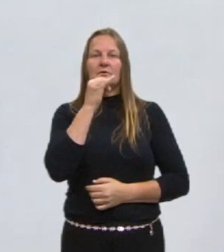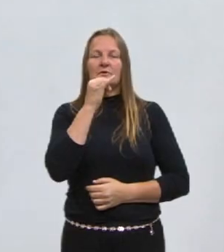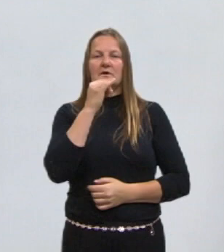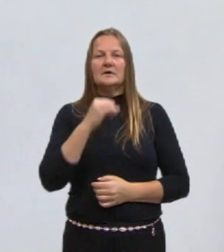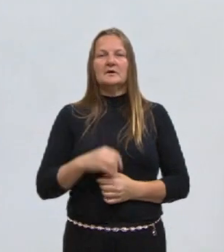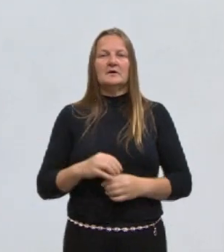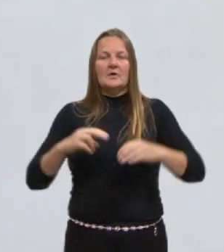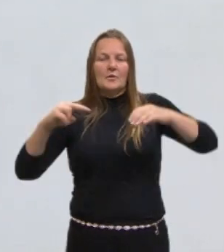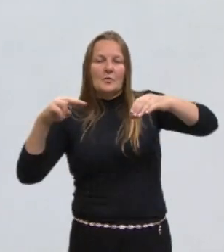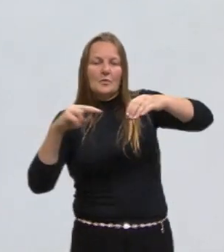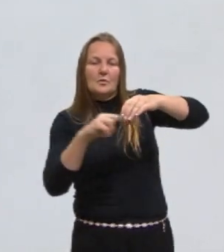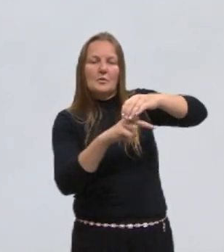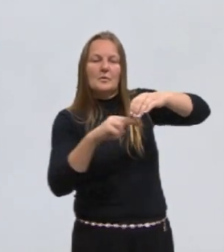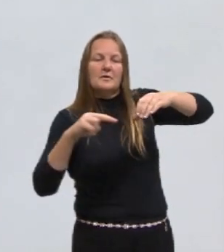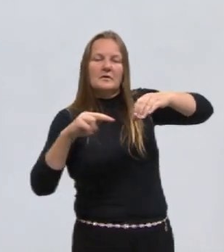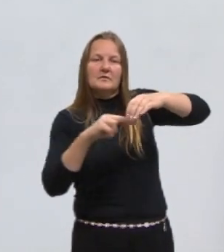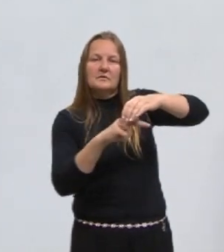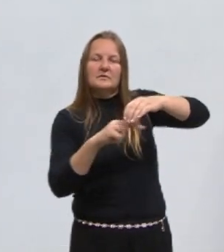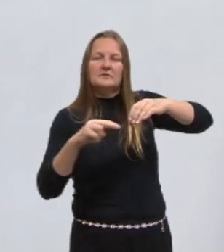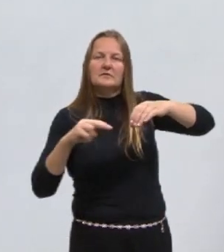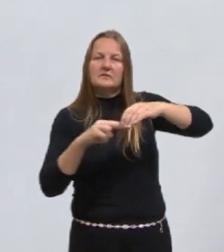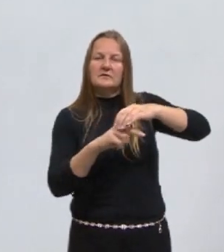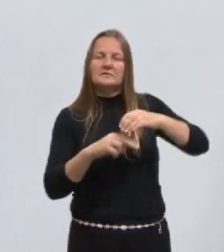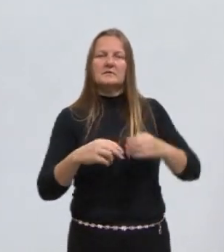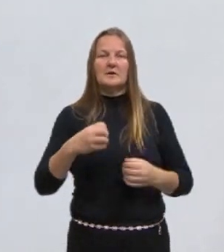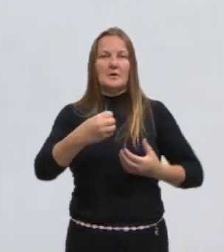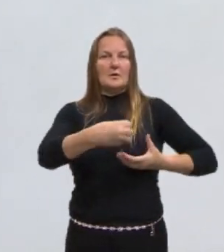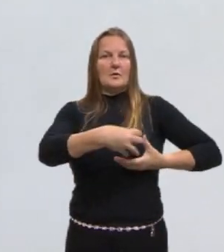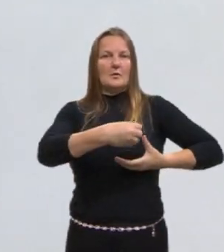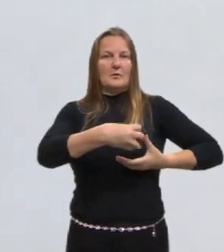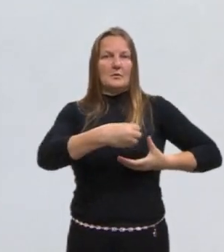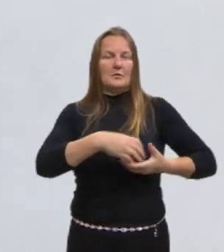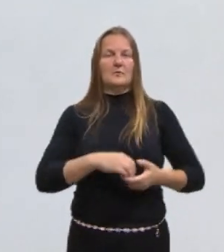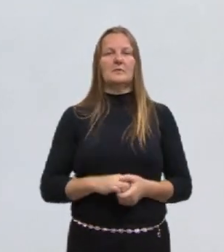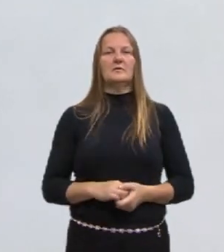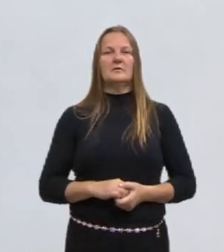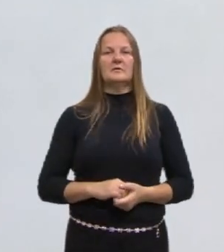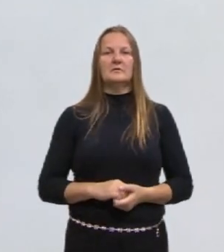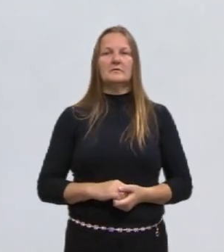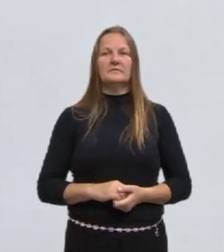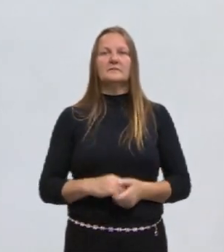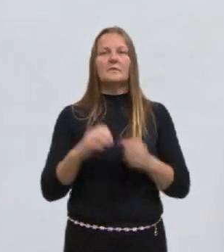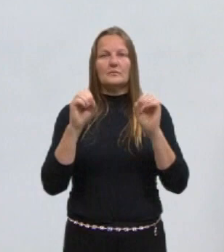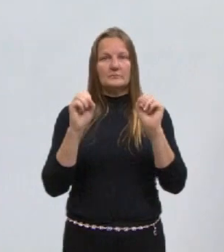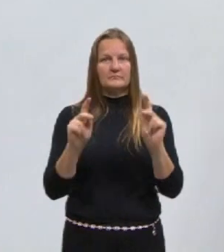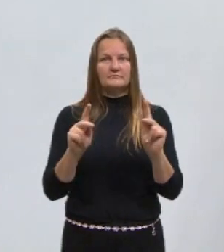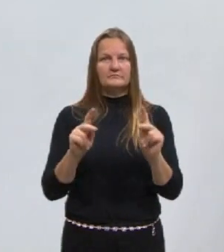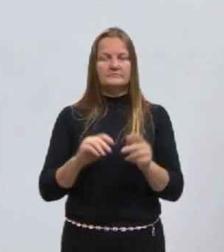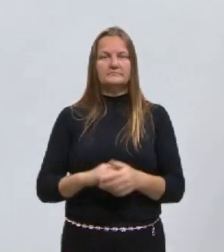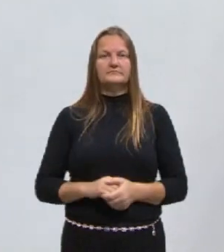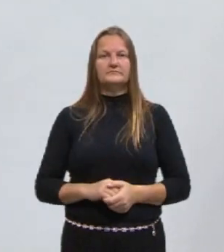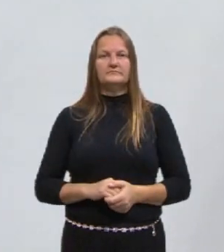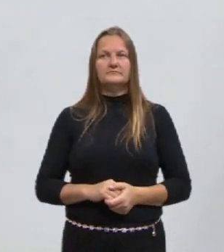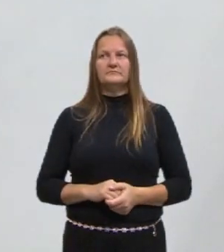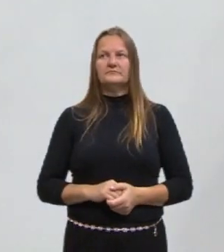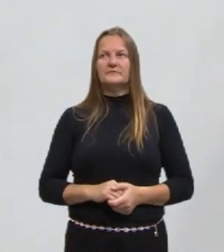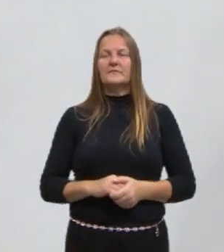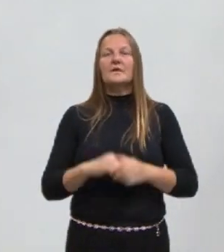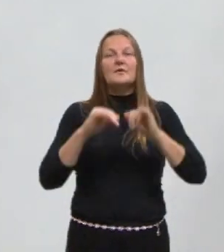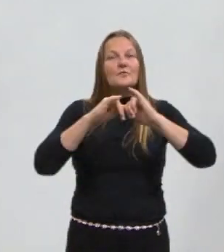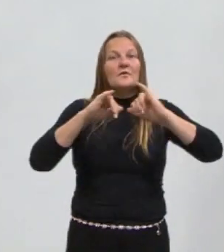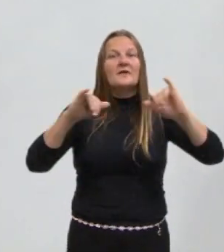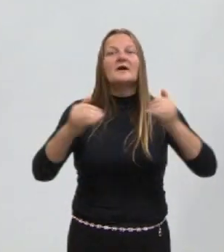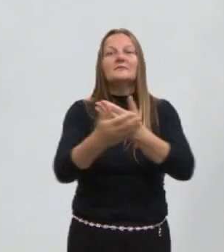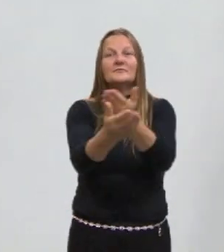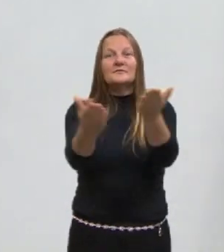por exemplo, raio-x, enfim, mamografia, por exemplo. Certo? Então, pessoal, eu tenho um recadinho para passar